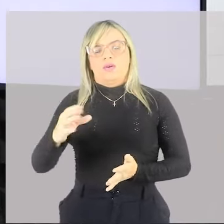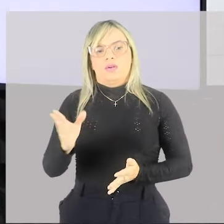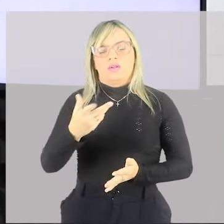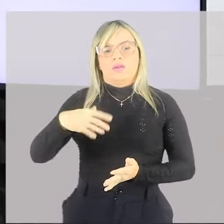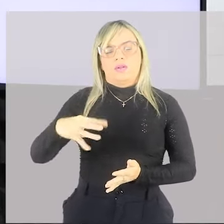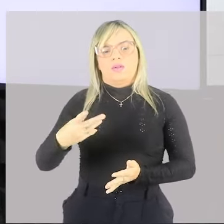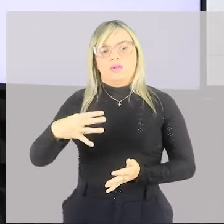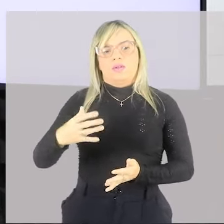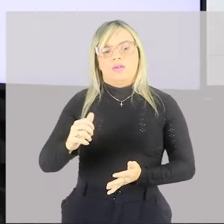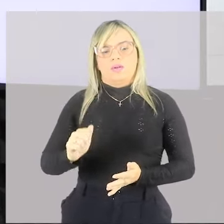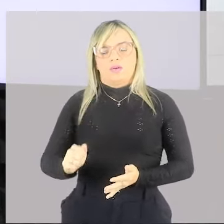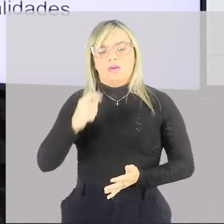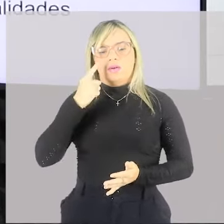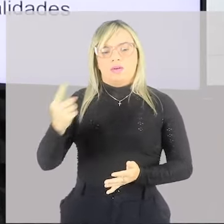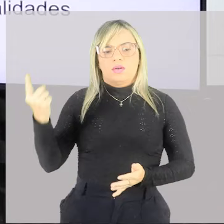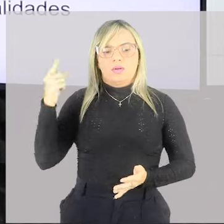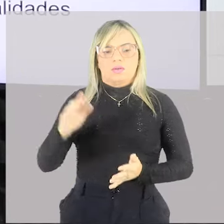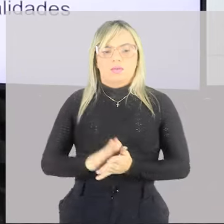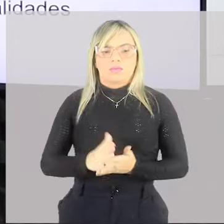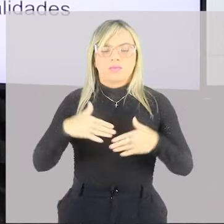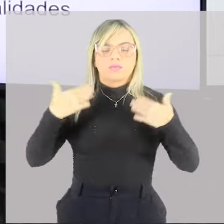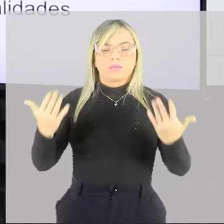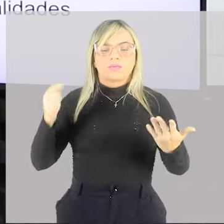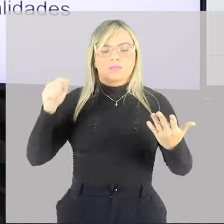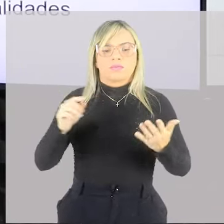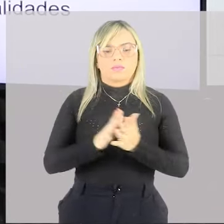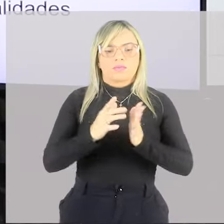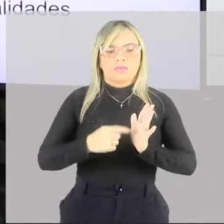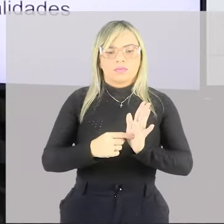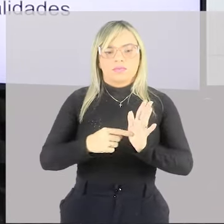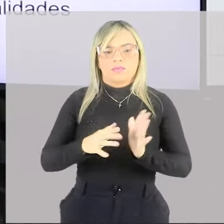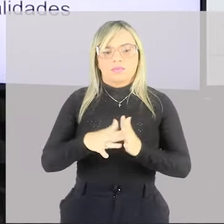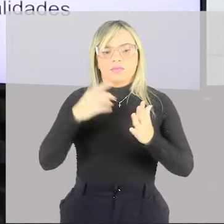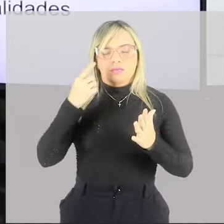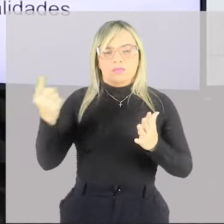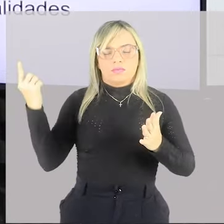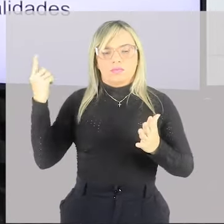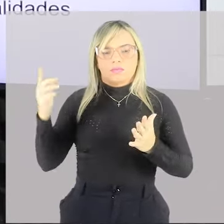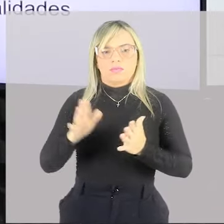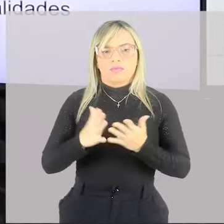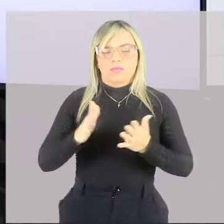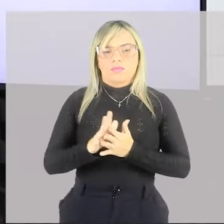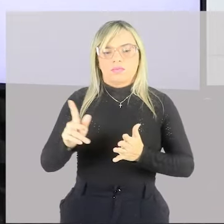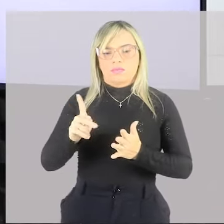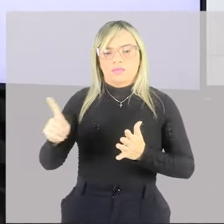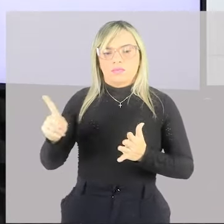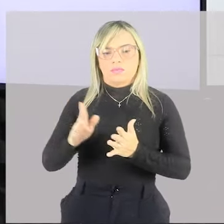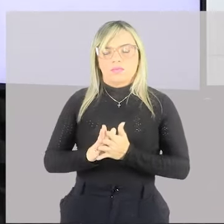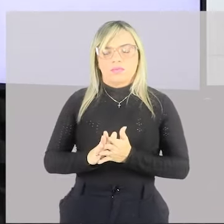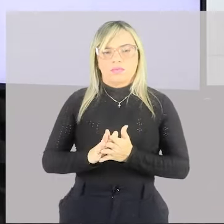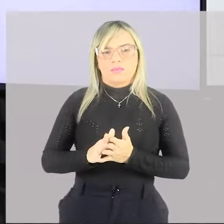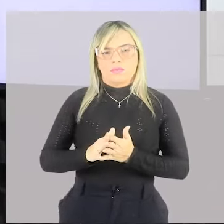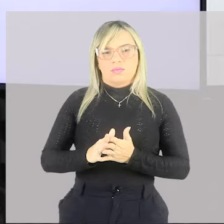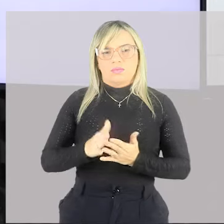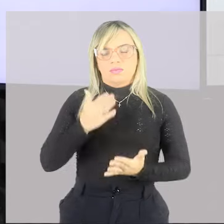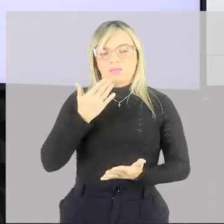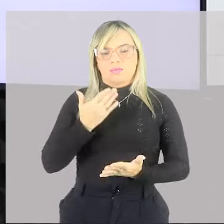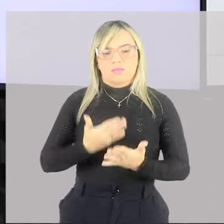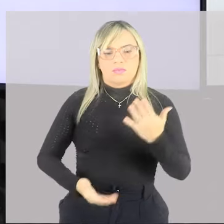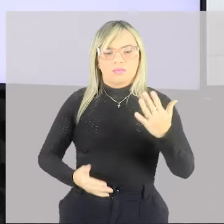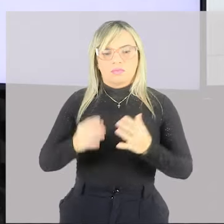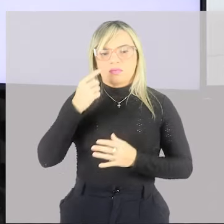Como interpretar aí vem a seguinte situação Qual é a questão professor me perdi na questão a gente volta nela